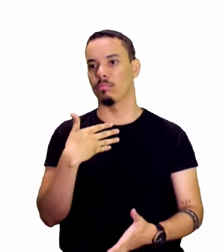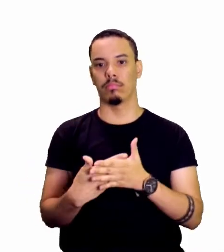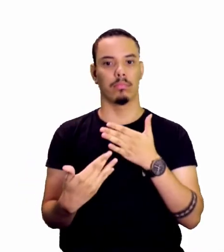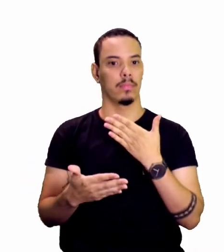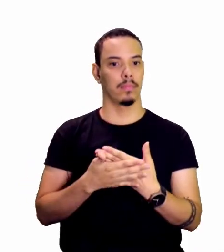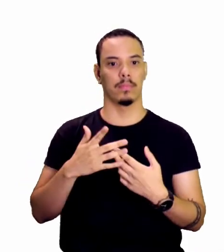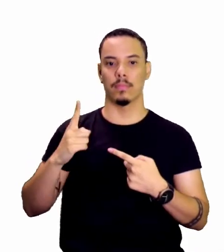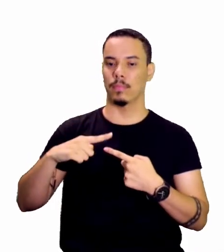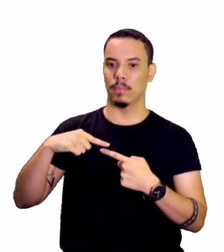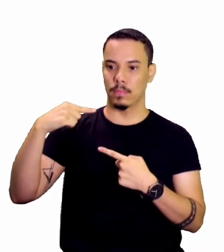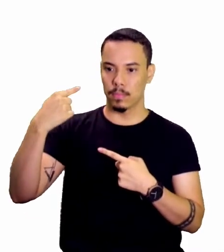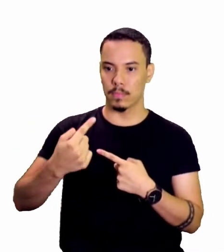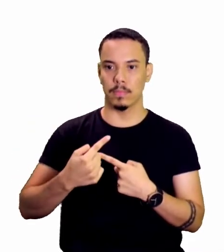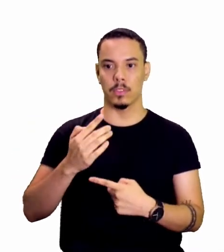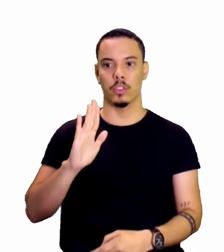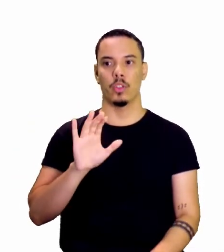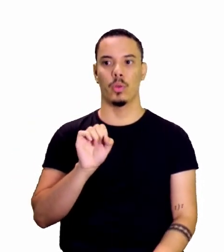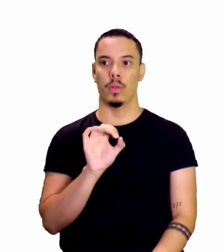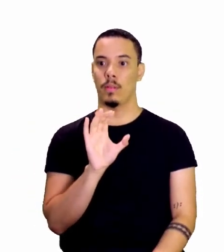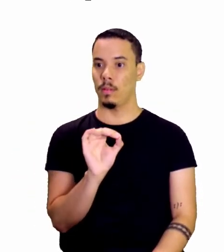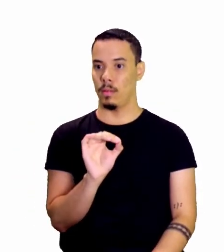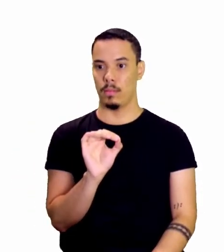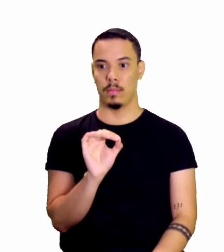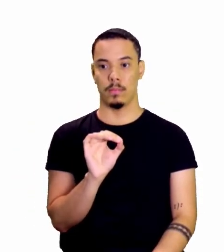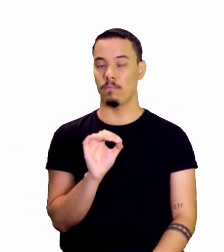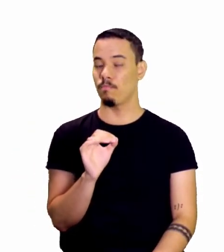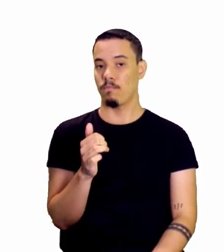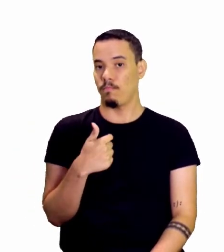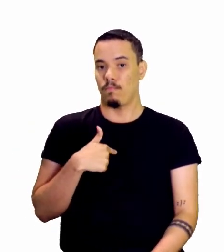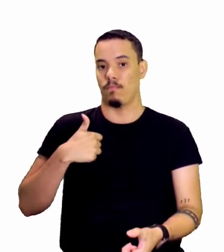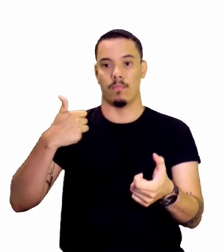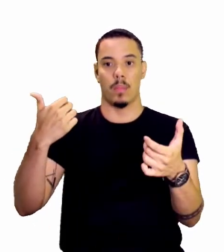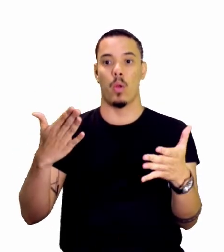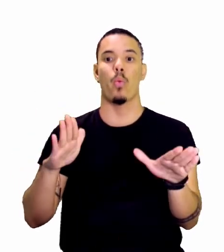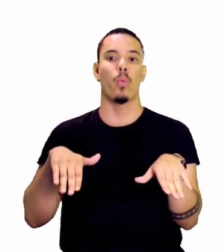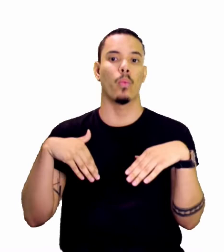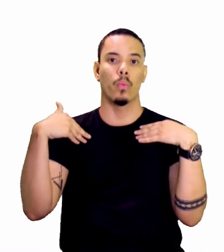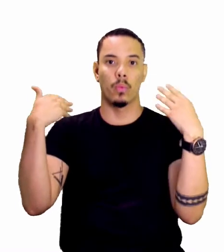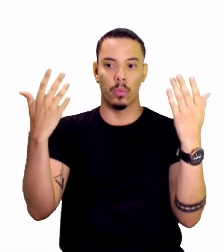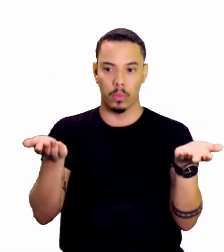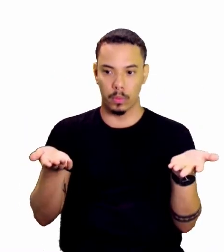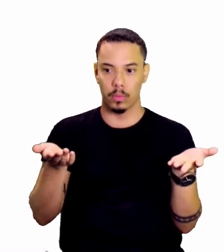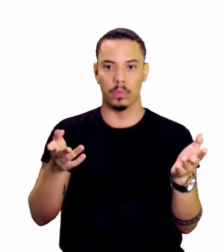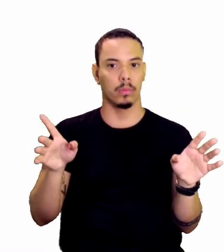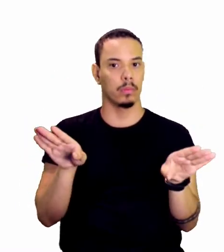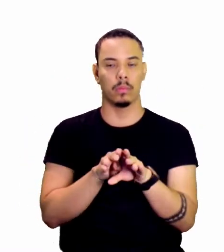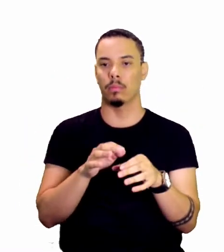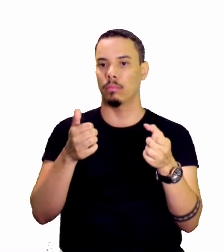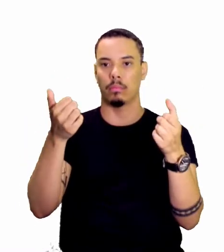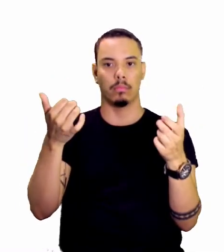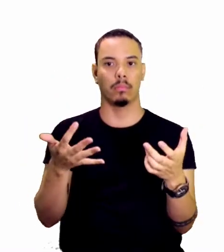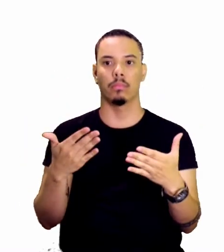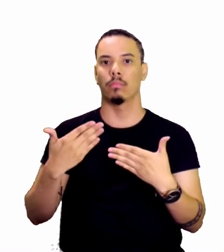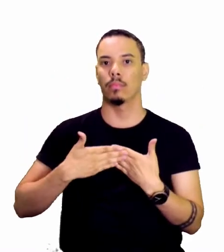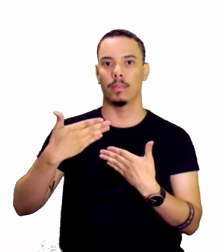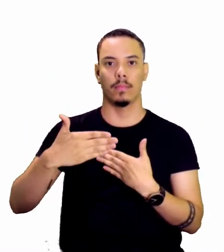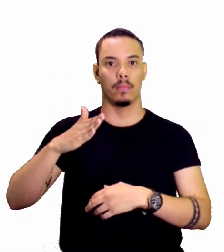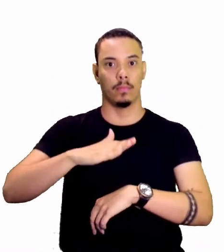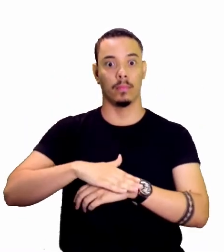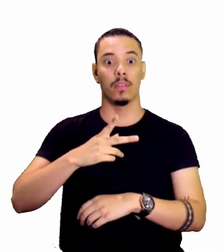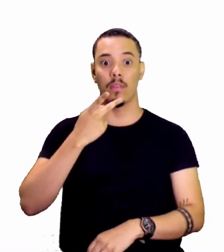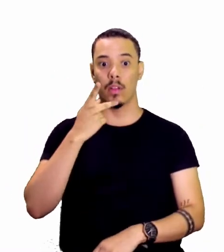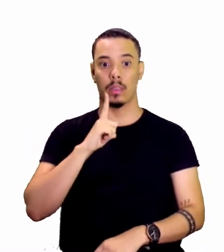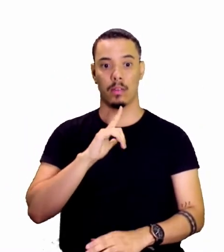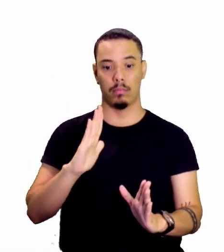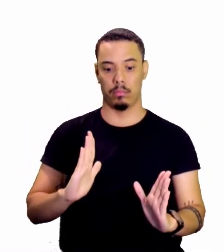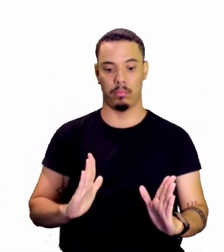depois desse instante já era 80 não disse quando né deles ainda não fala quando quanto tempo só